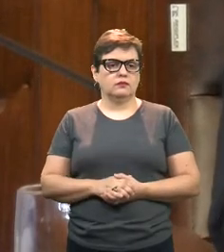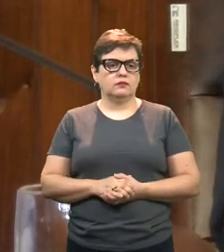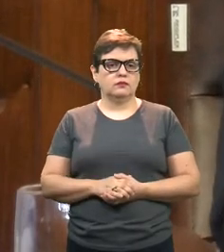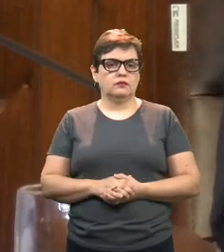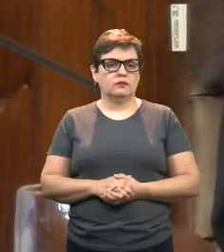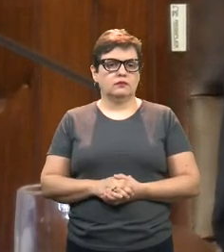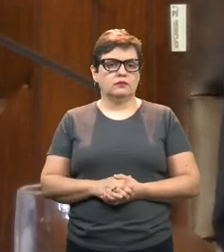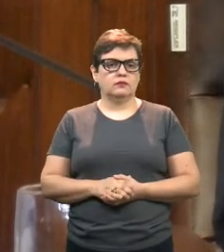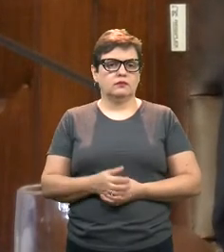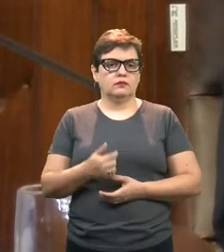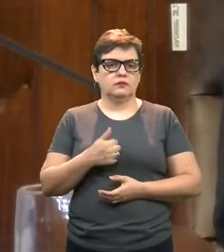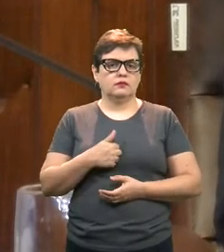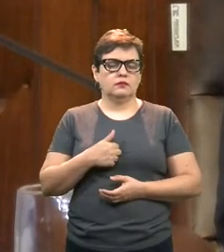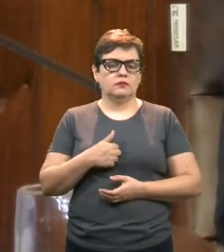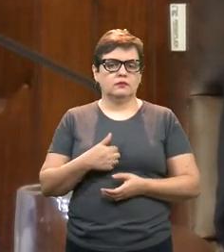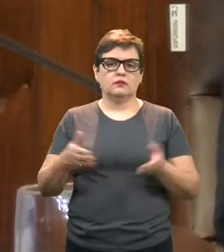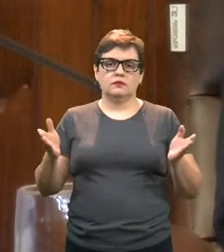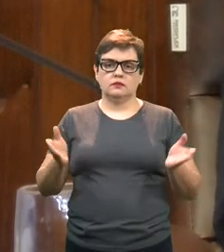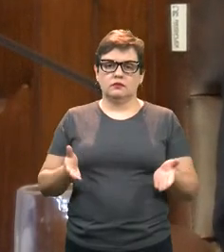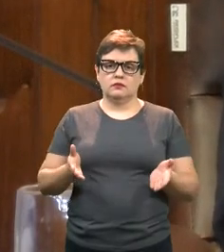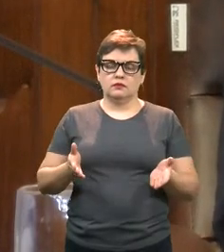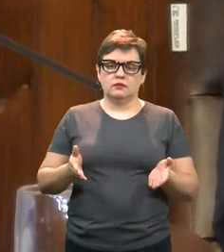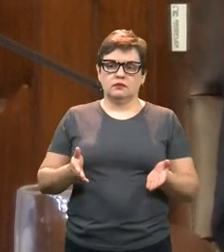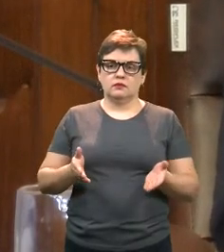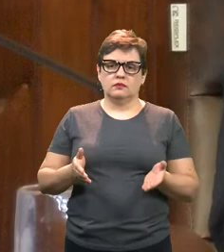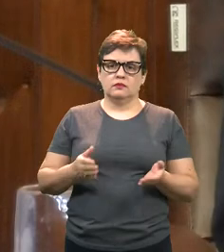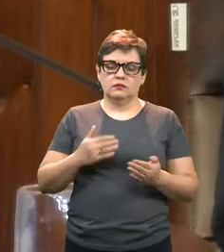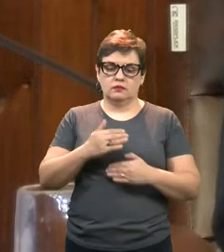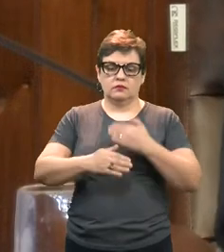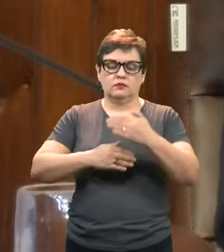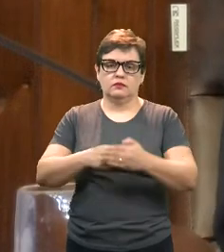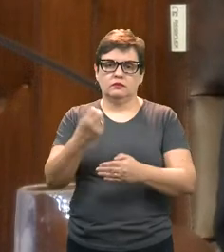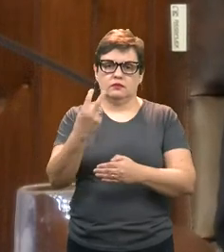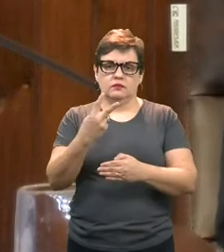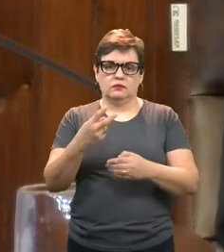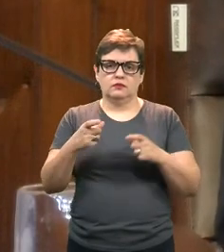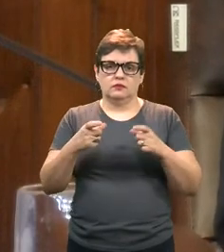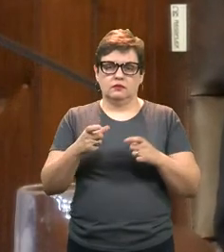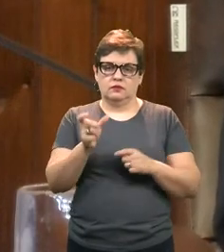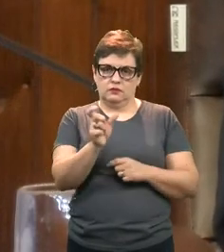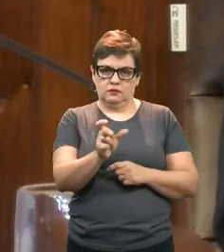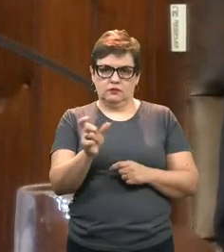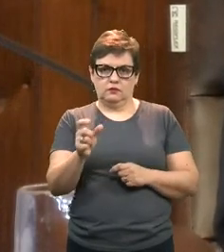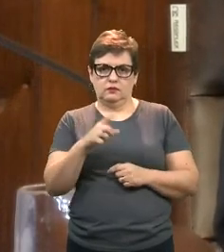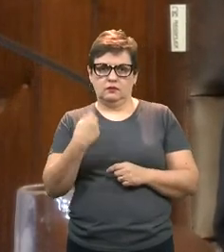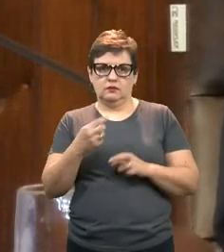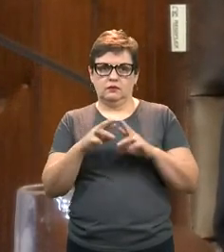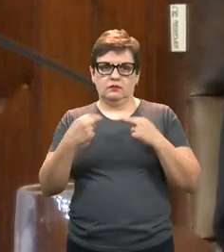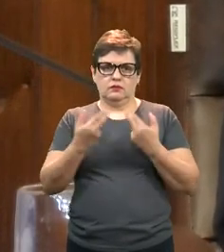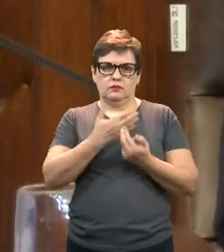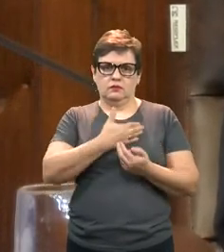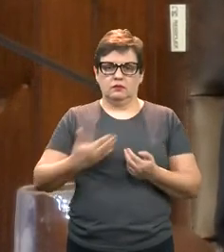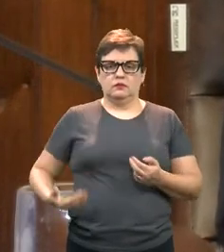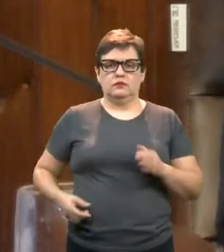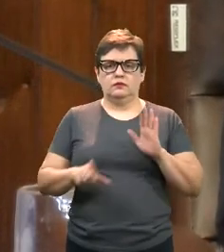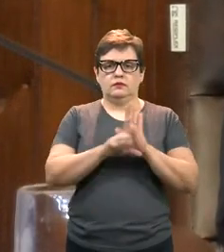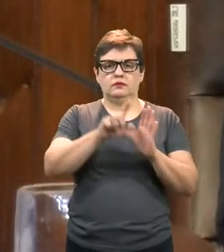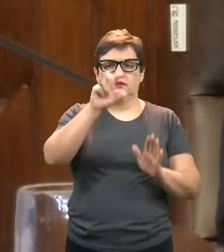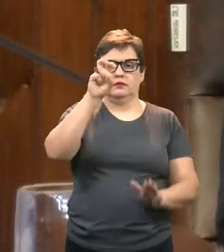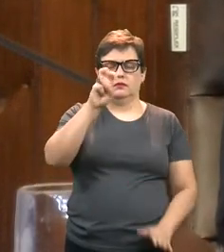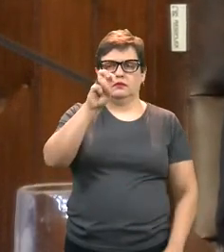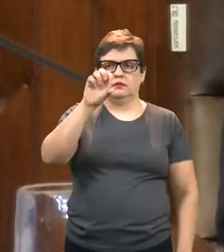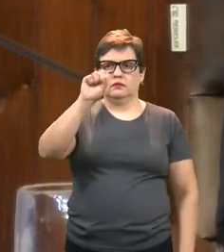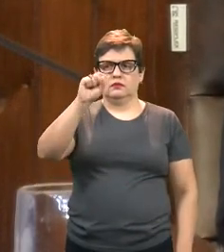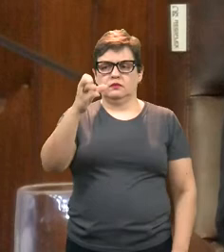eu passo à segunda etapa da nossa audiência pública. A Lei